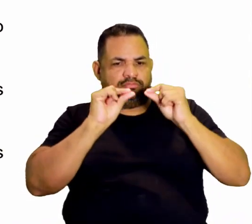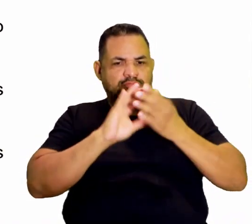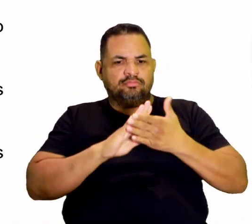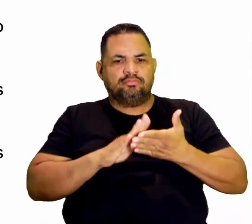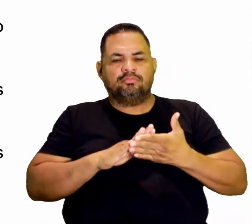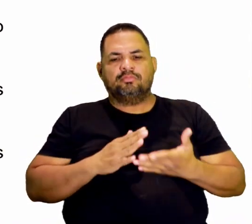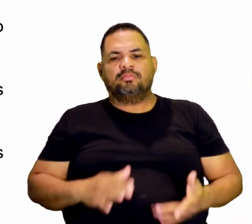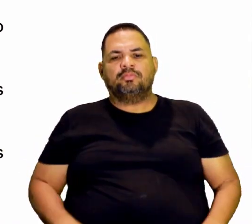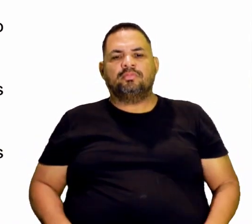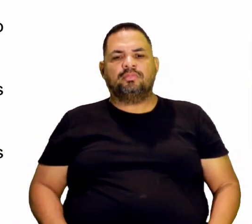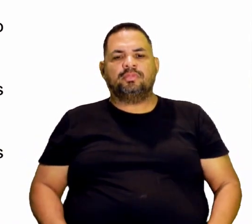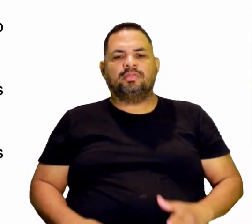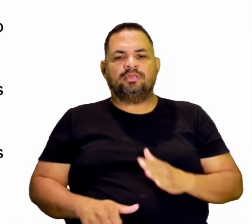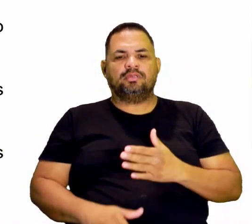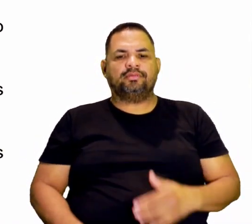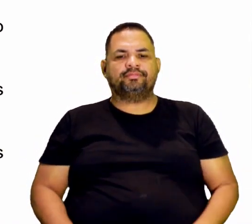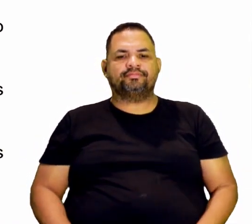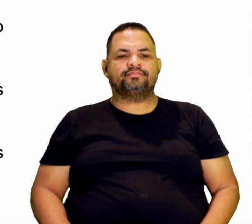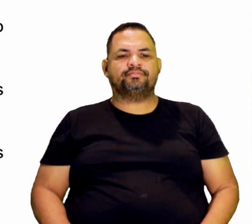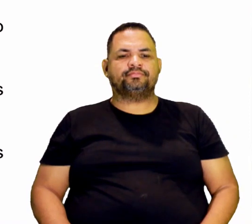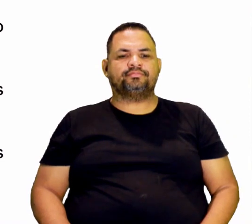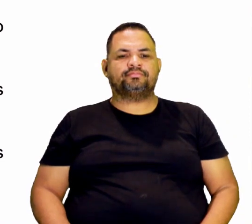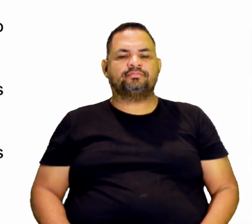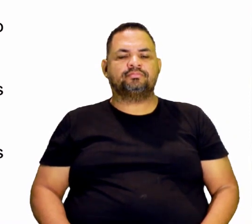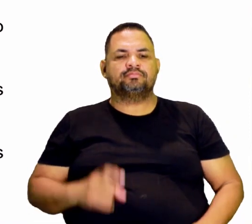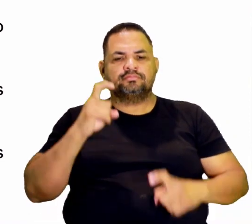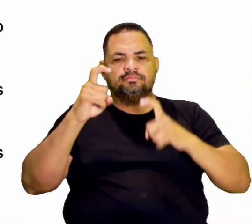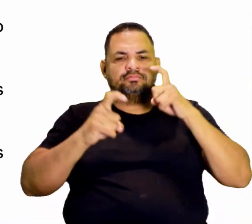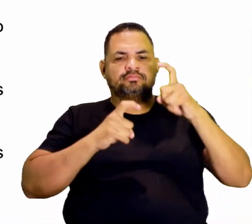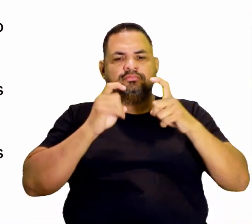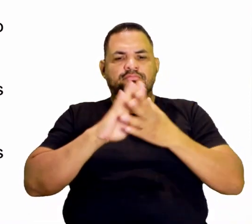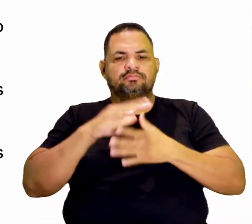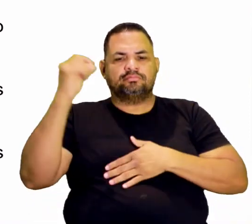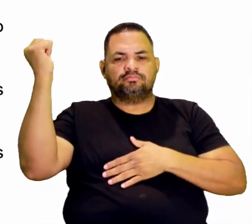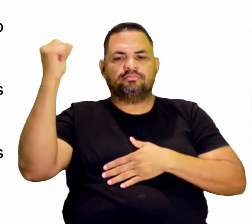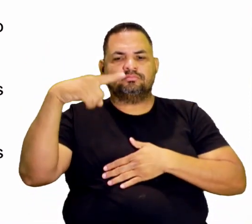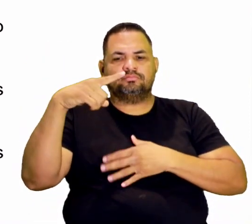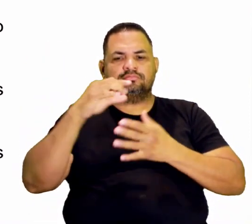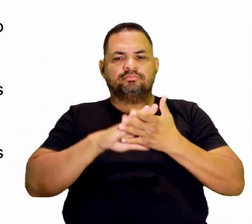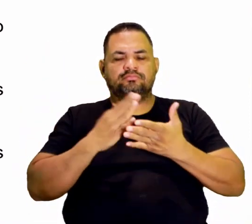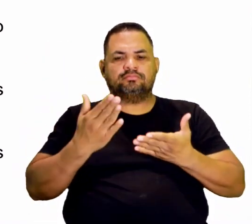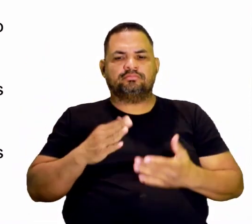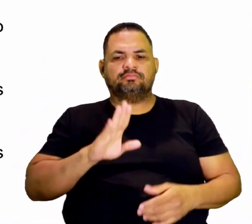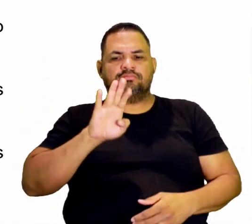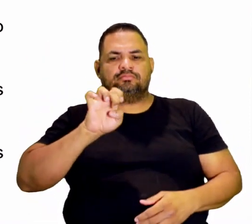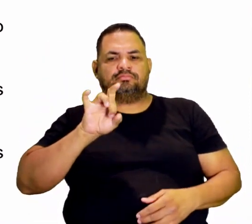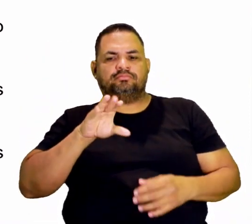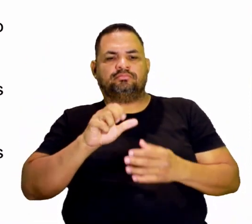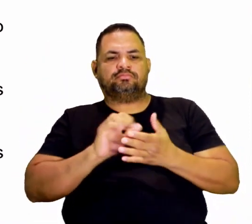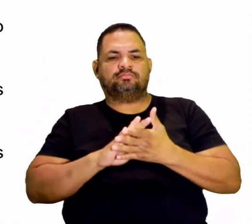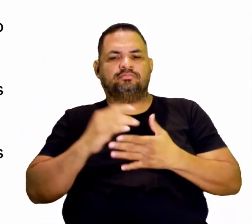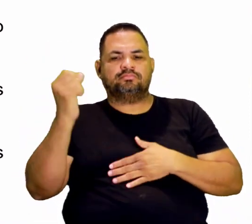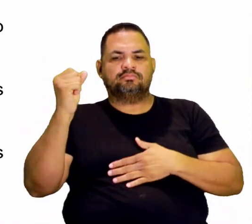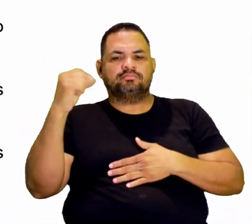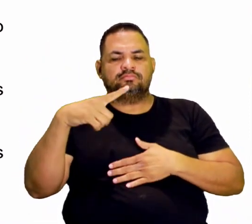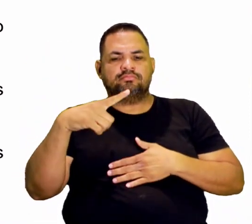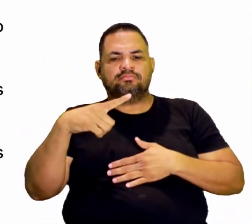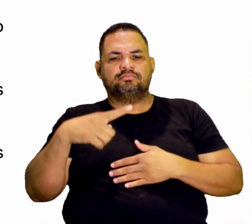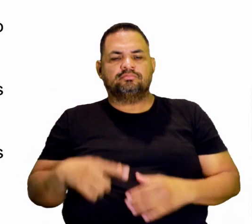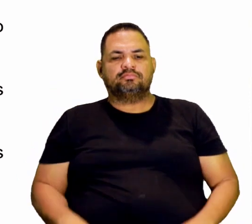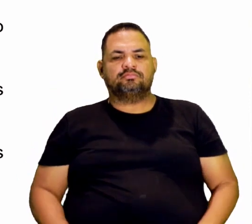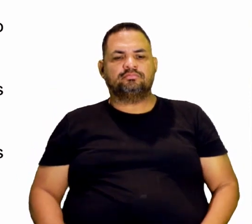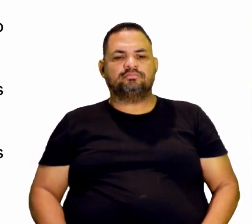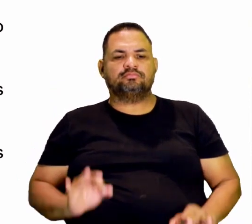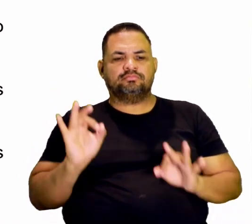sabor primitivo da vida. E letra E, pela preocupação com a luminosidade e sua incidência